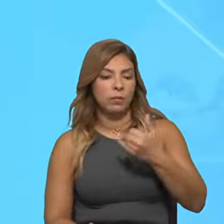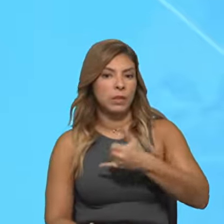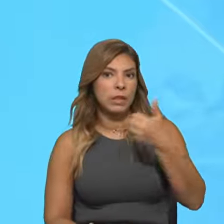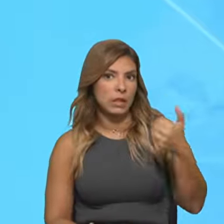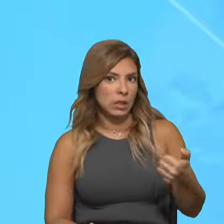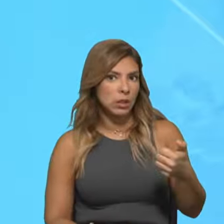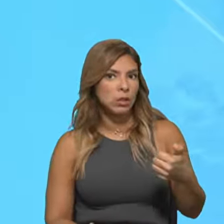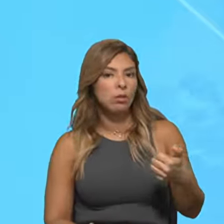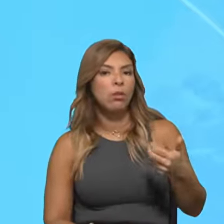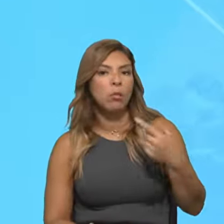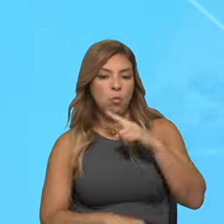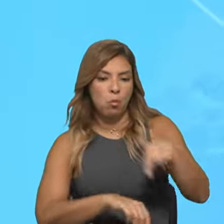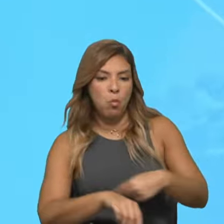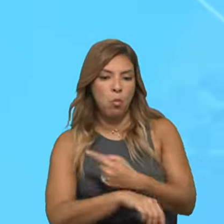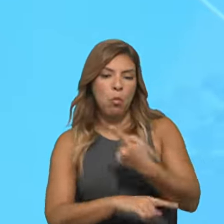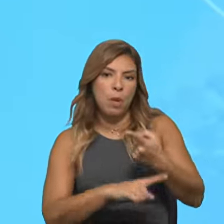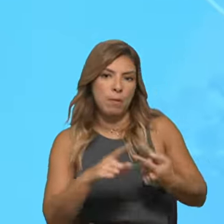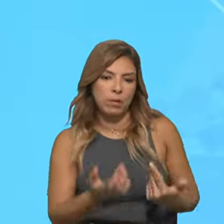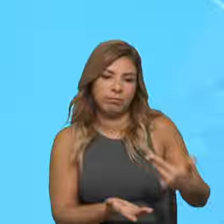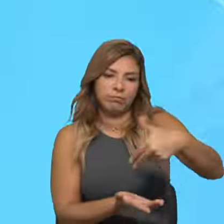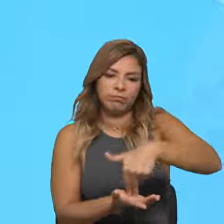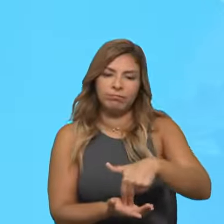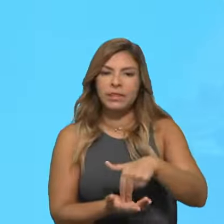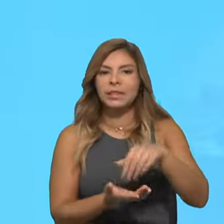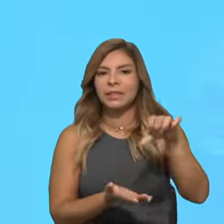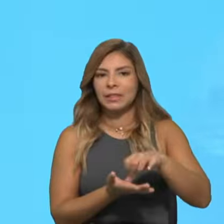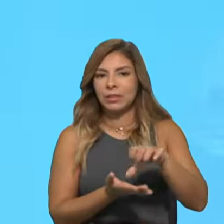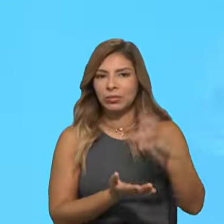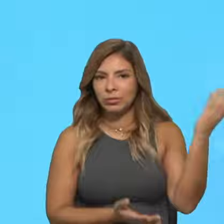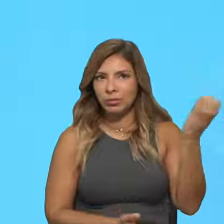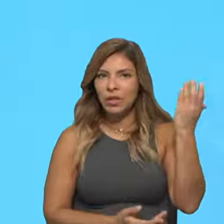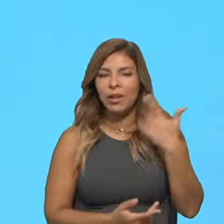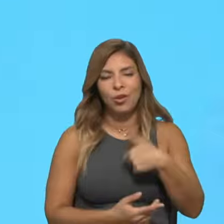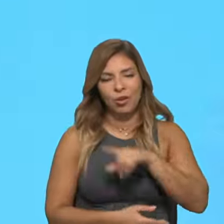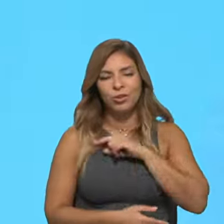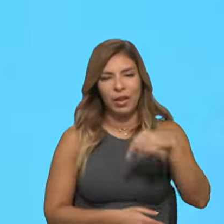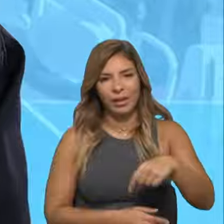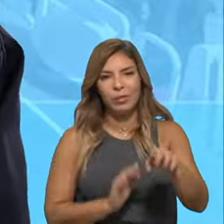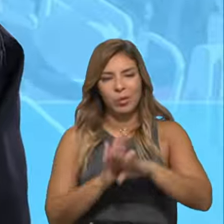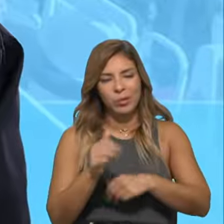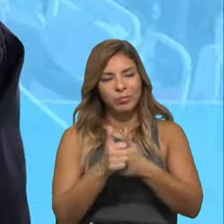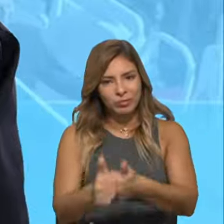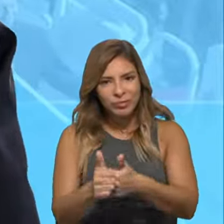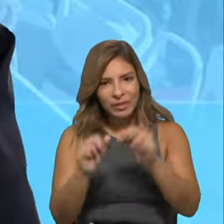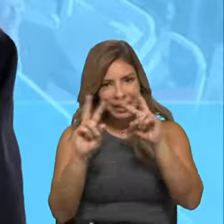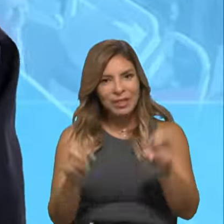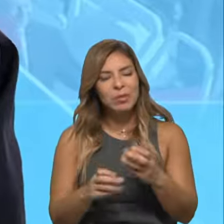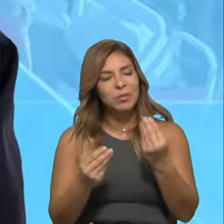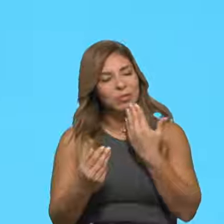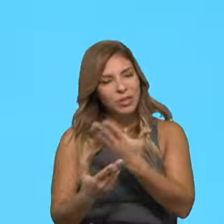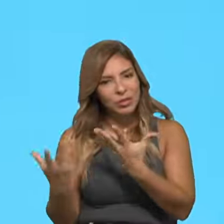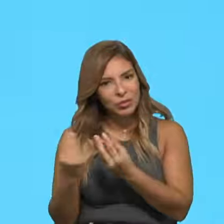como dissemos, dentro de 1h30 no Centro Nacional de Cultura, na Agência Eclésia. Vamos continuar a acompanhar este tema. Muito bem. Obrigada, Paulo, por ter estado